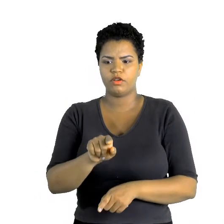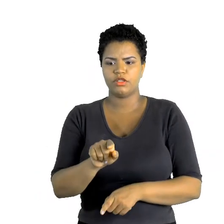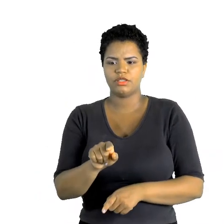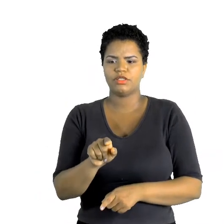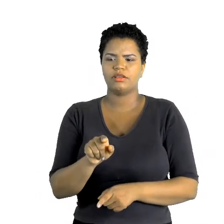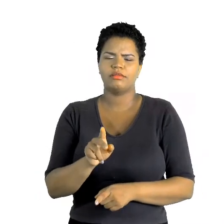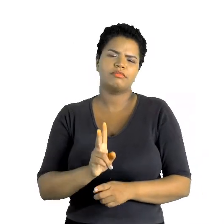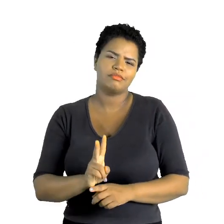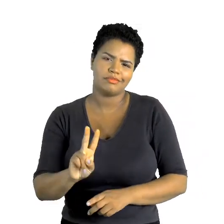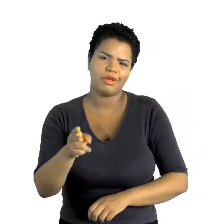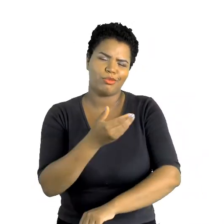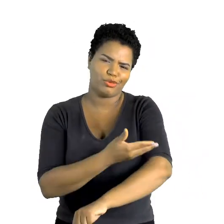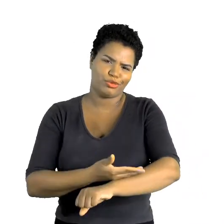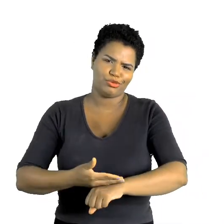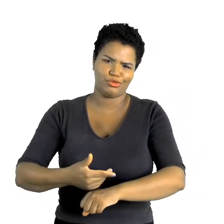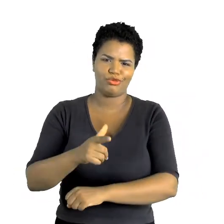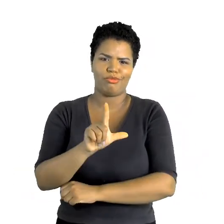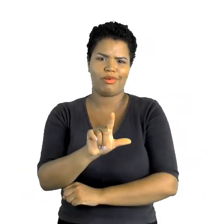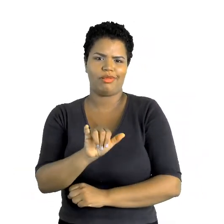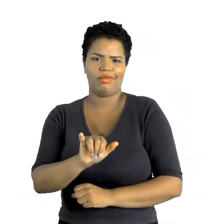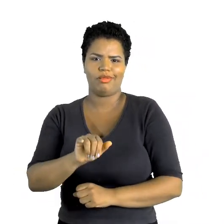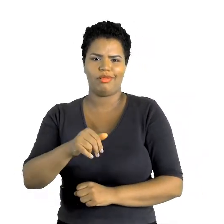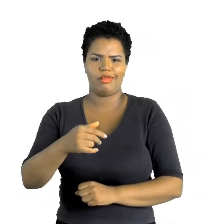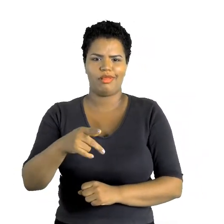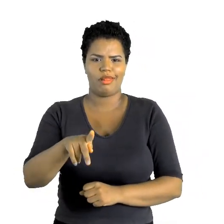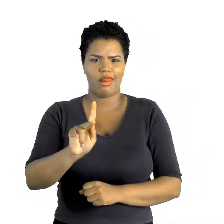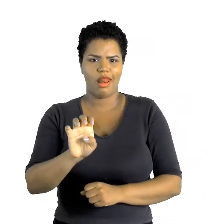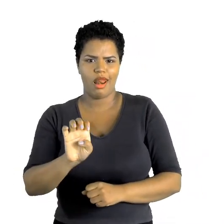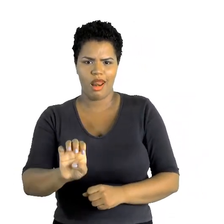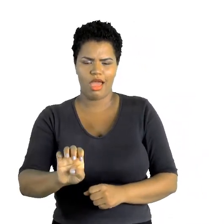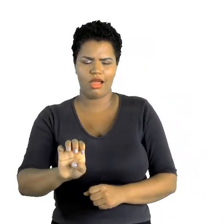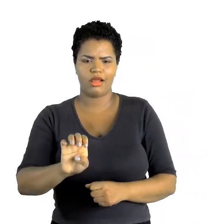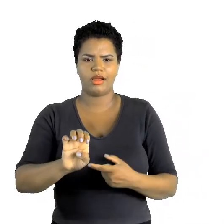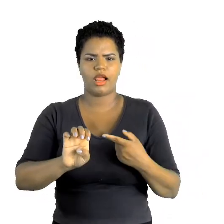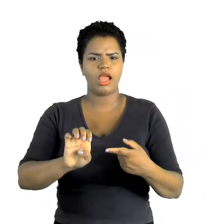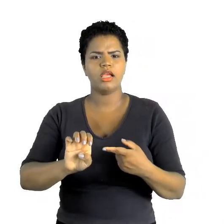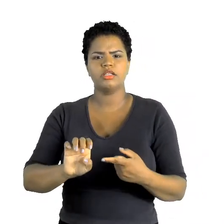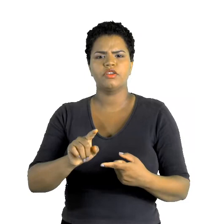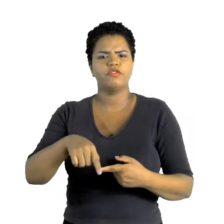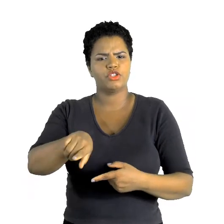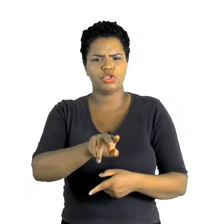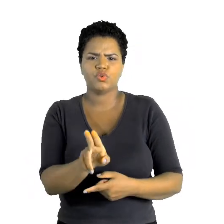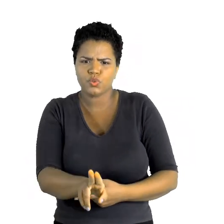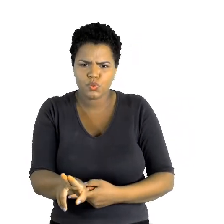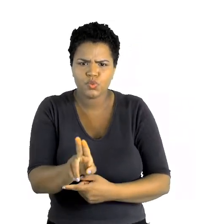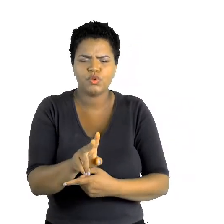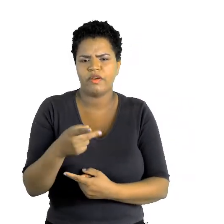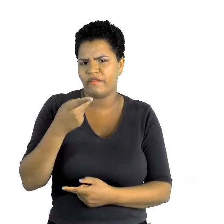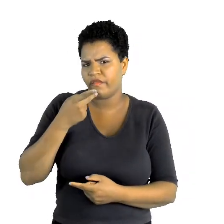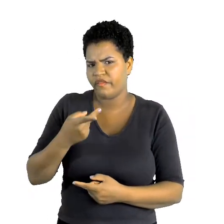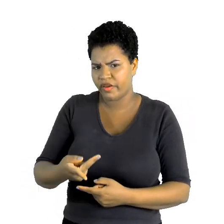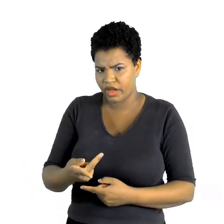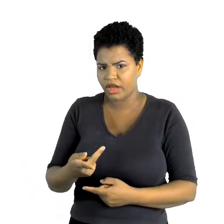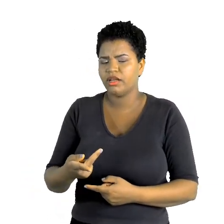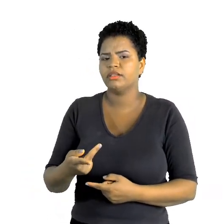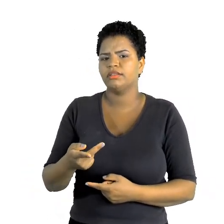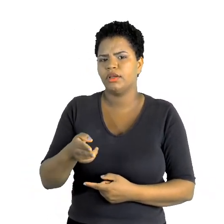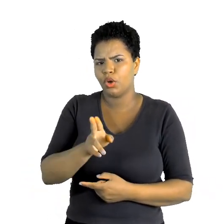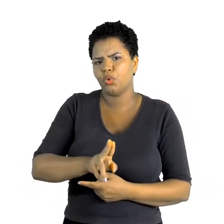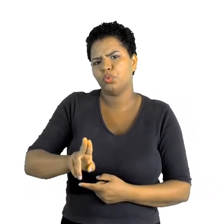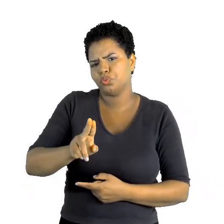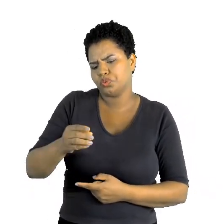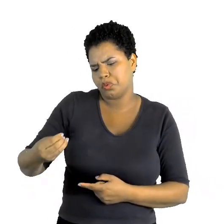o que é um like para você, que já é uma expressão da língua inglesa que você já fala e já usa no